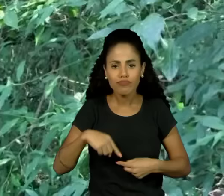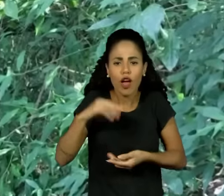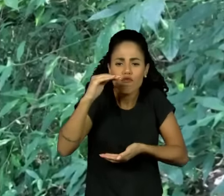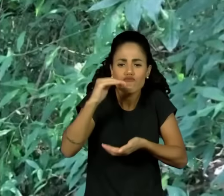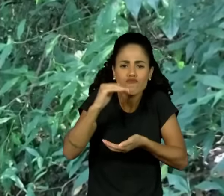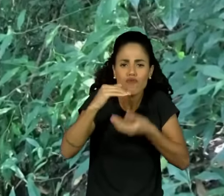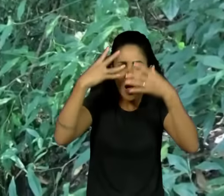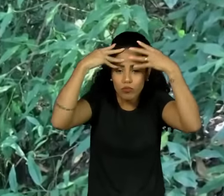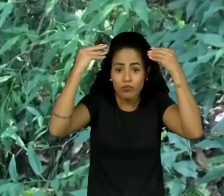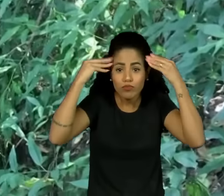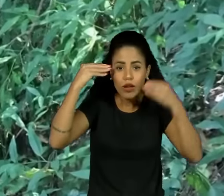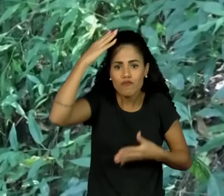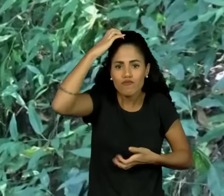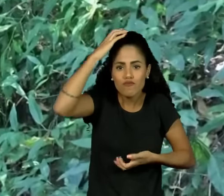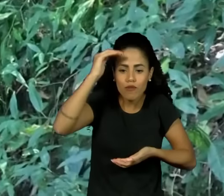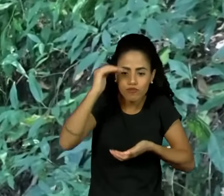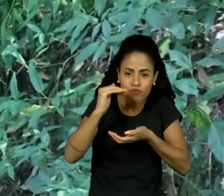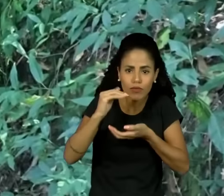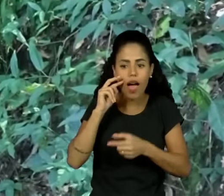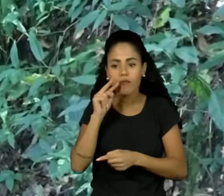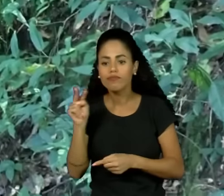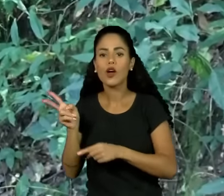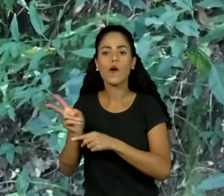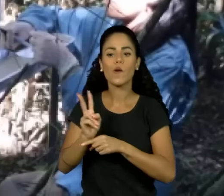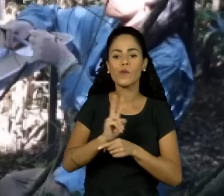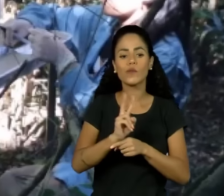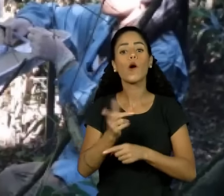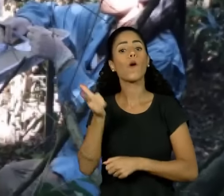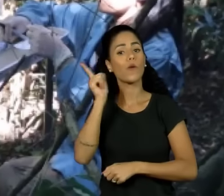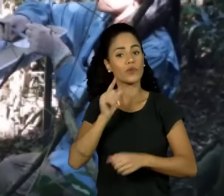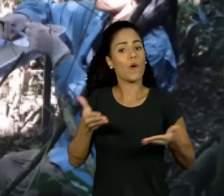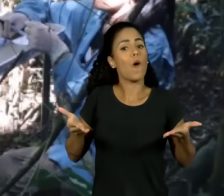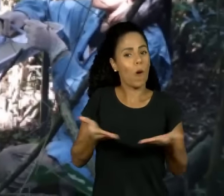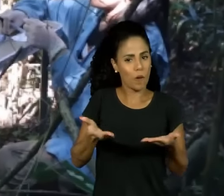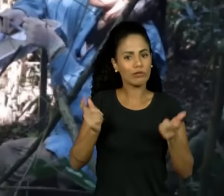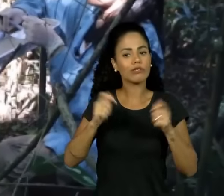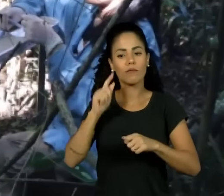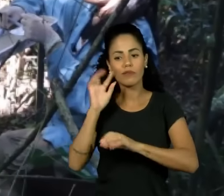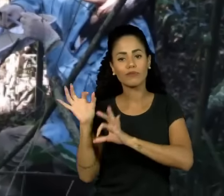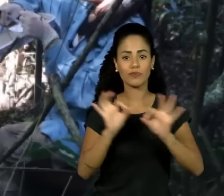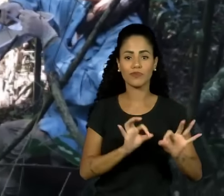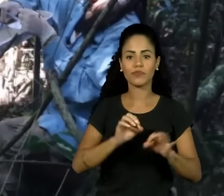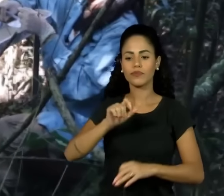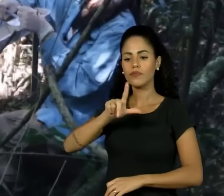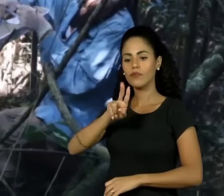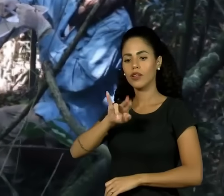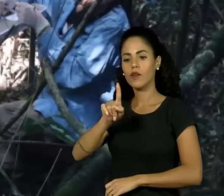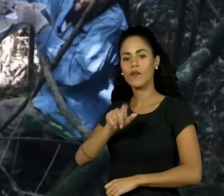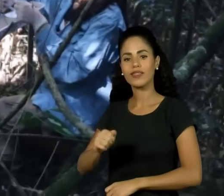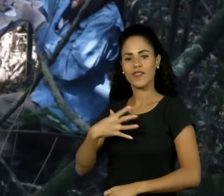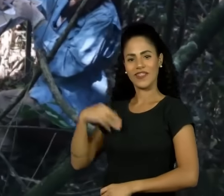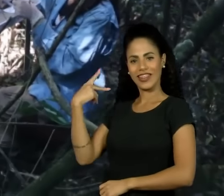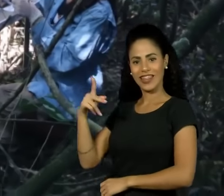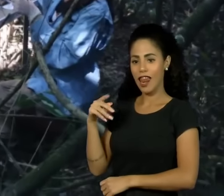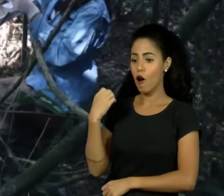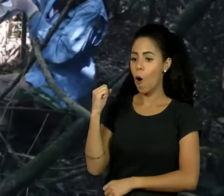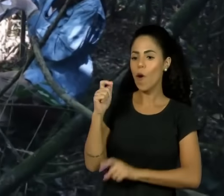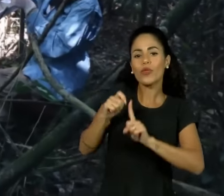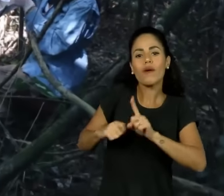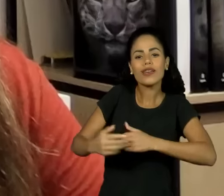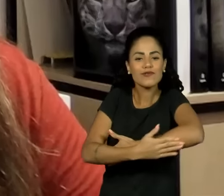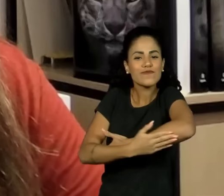floresta. Sofia acompanhou atividades de campo. Hoje, ela também é mãe da Luísa, de 8 meses.